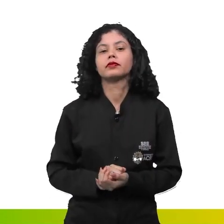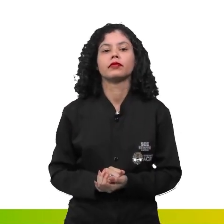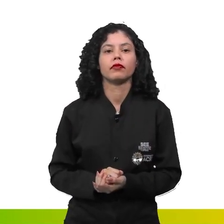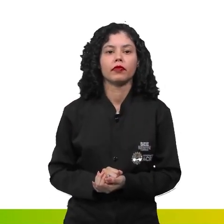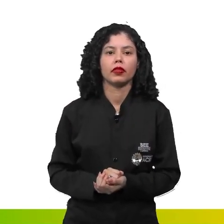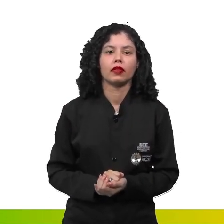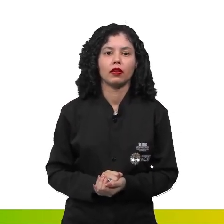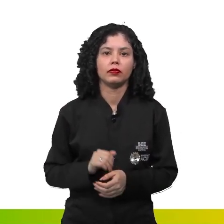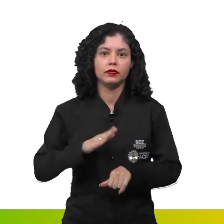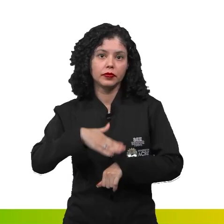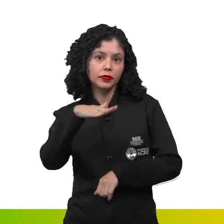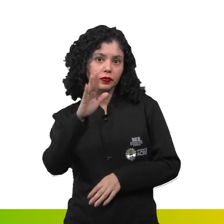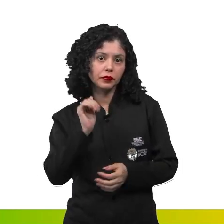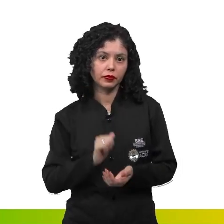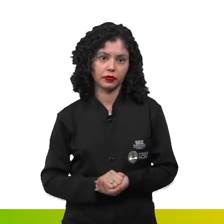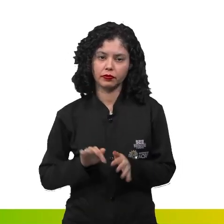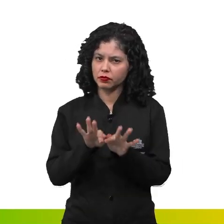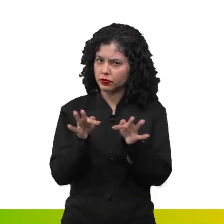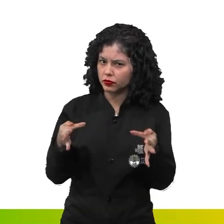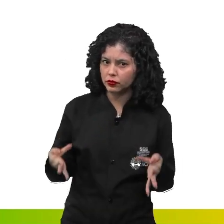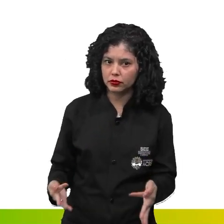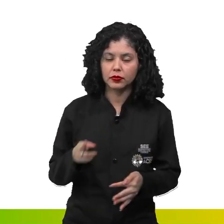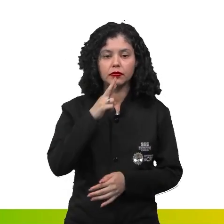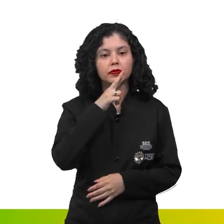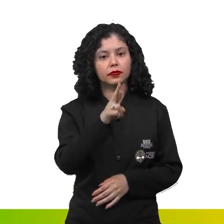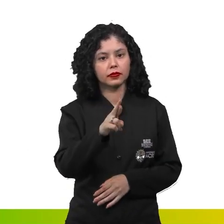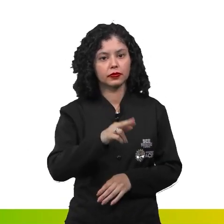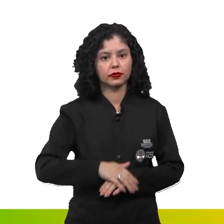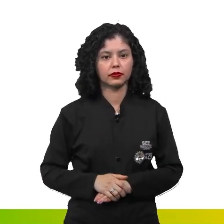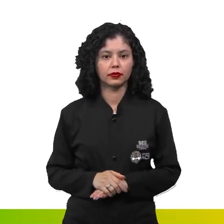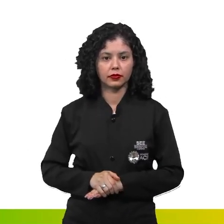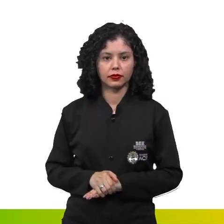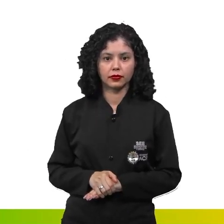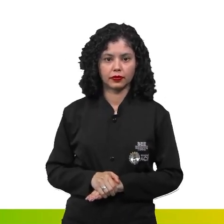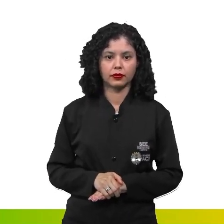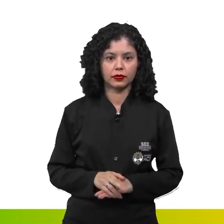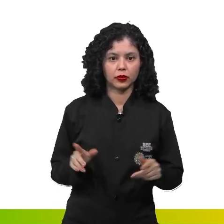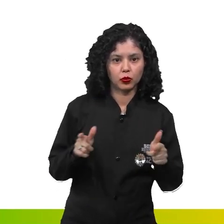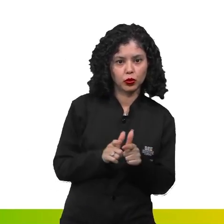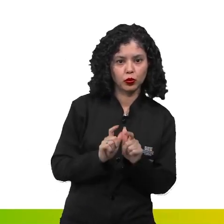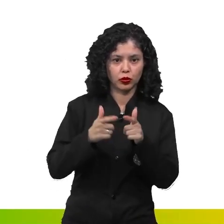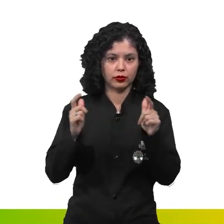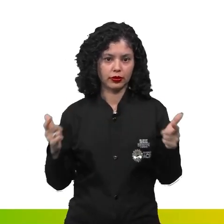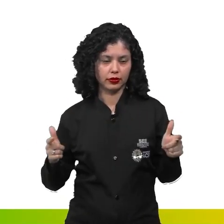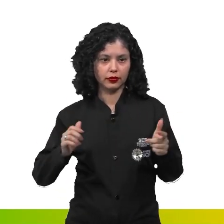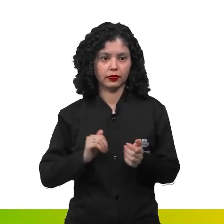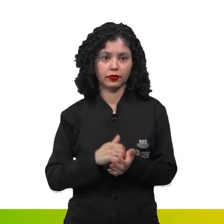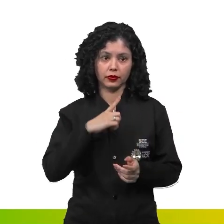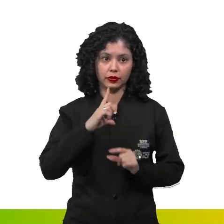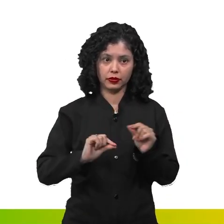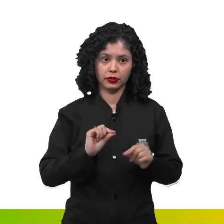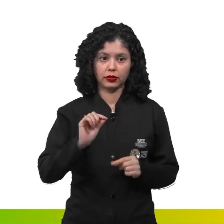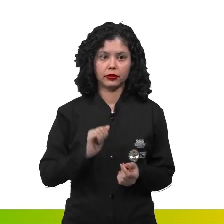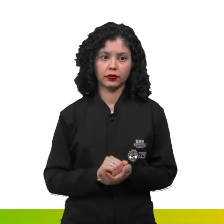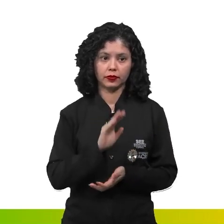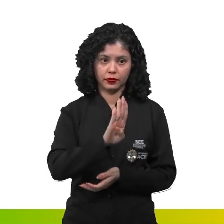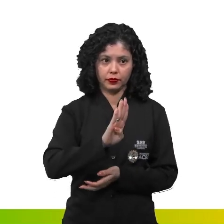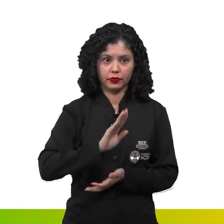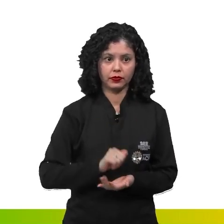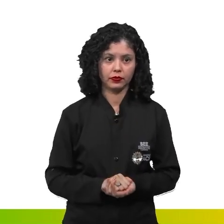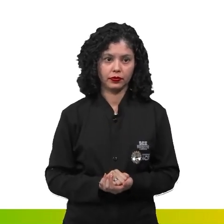é muito simples essa resolução. Vamos do menor para o maior? Nós temos a menor, o